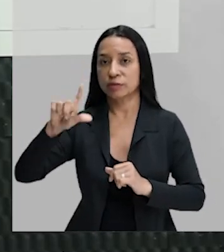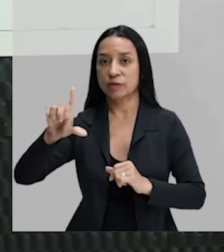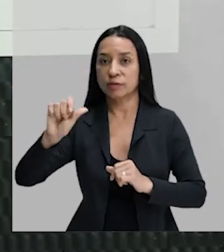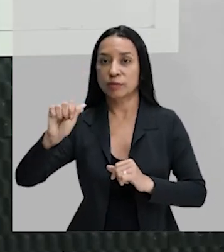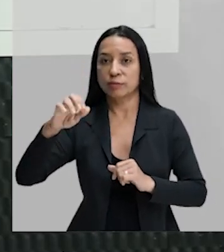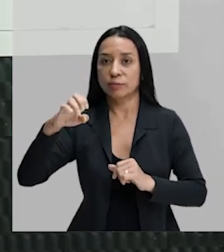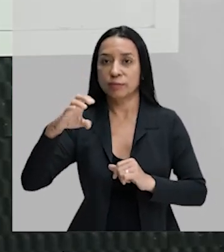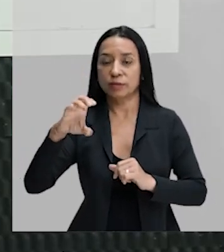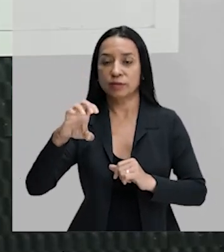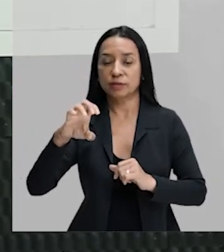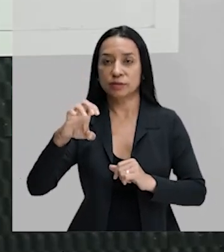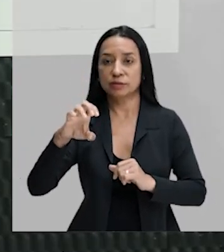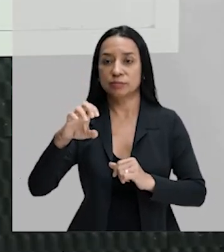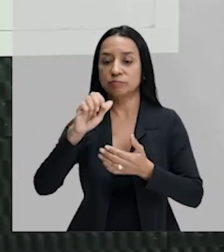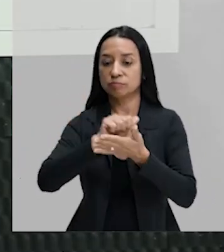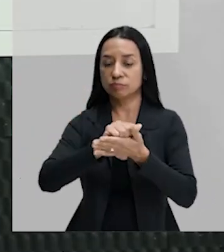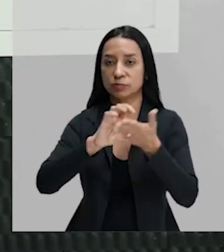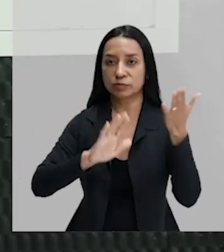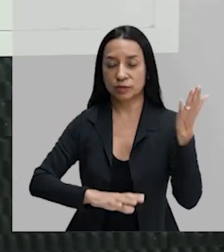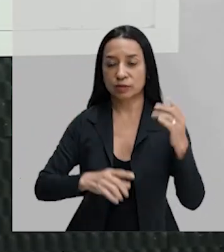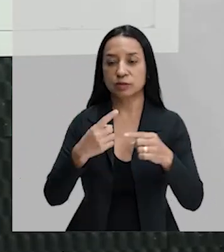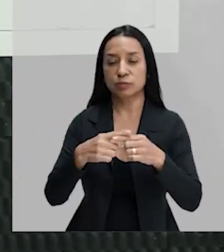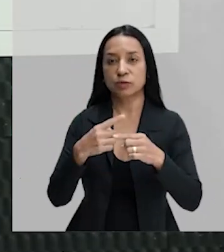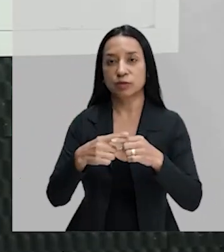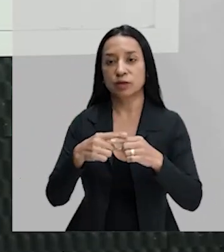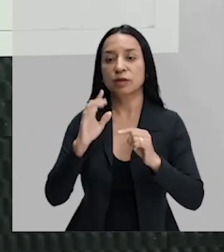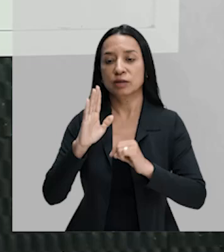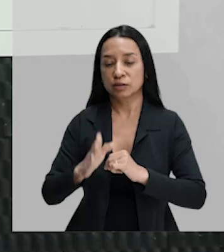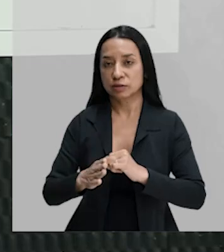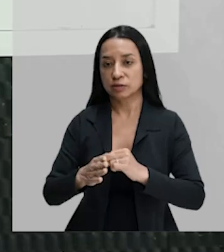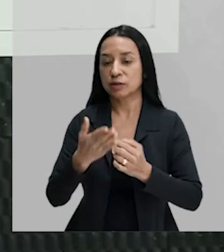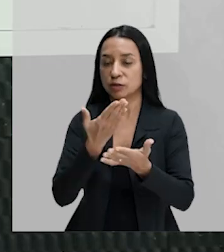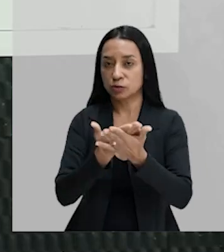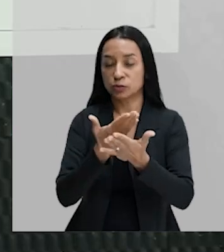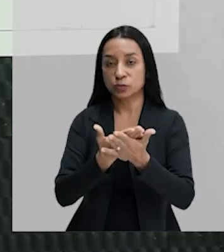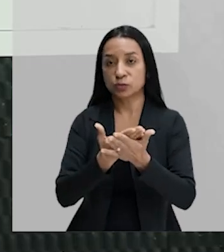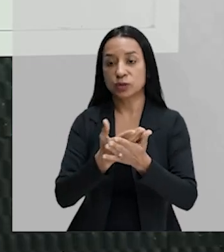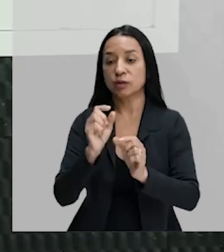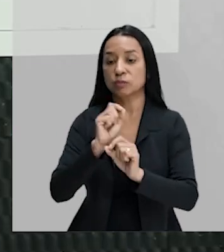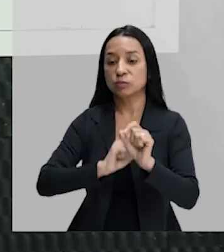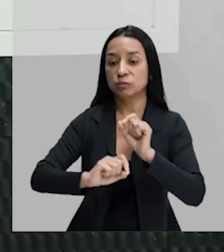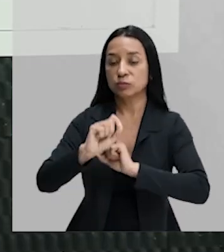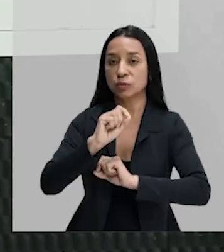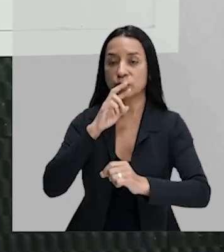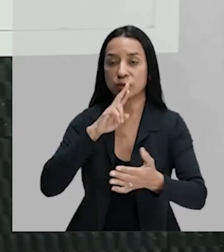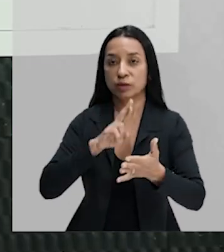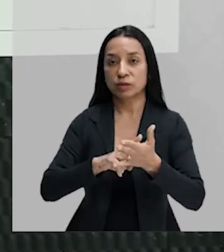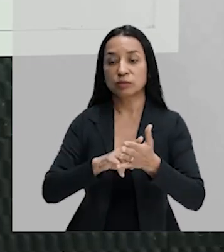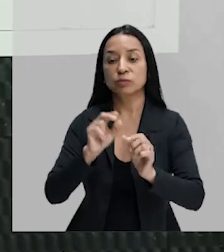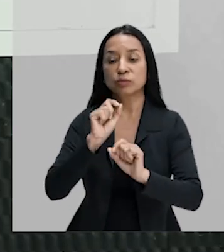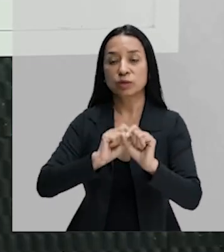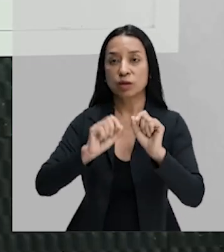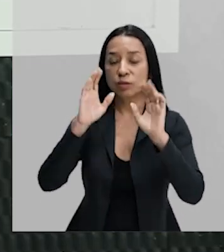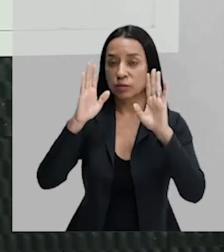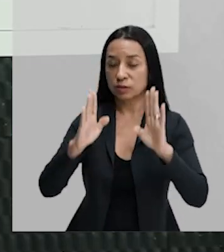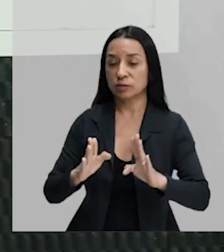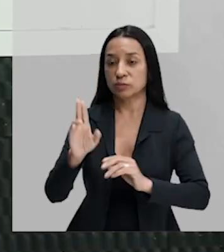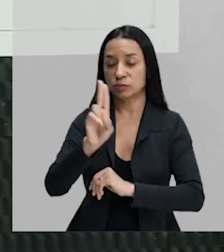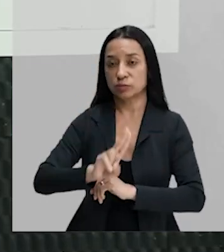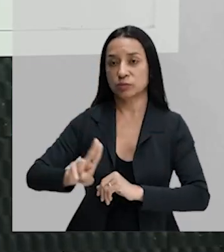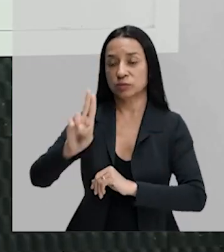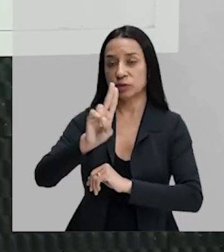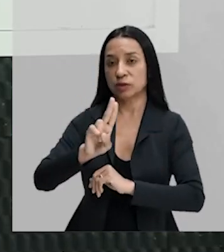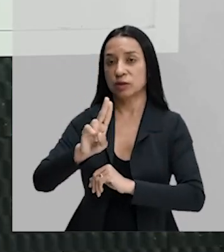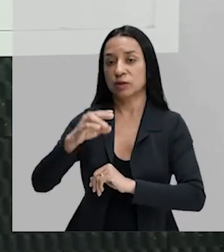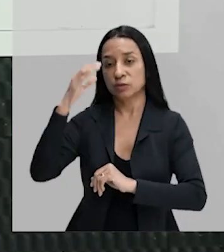exercícios né Porque nós já trabalhamos aqui com vocês como resolver um determinante usando o teorema